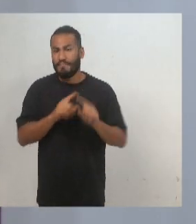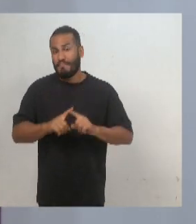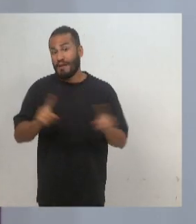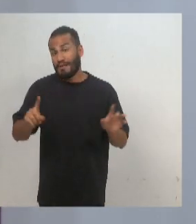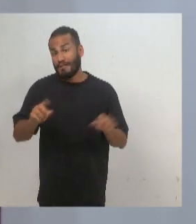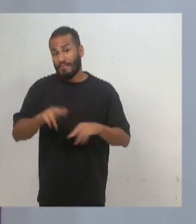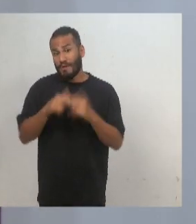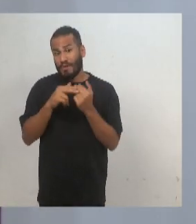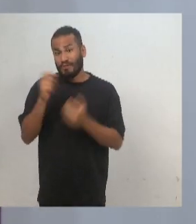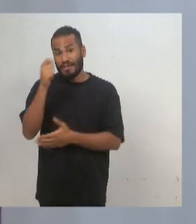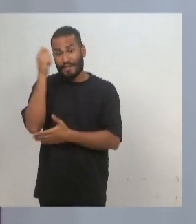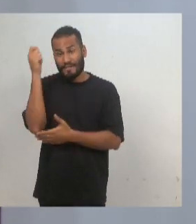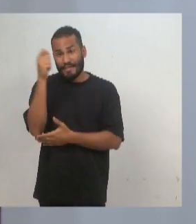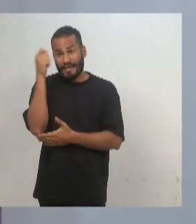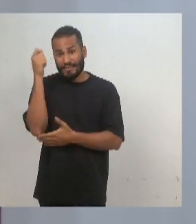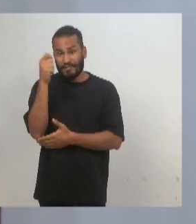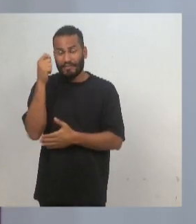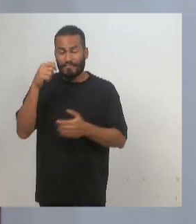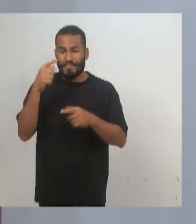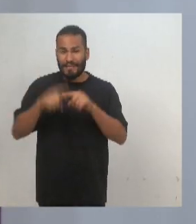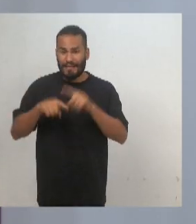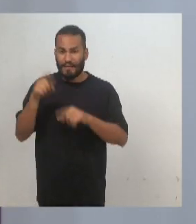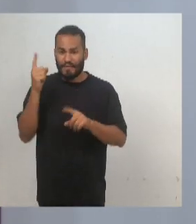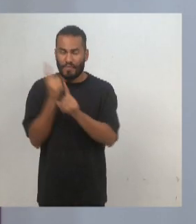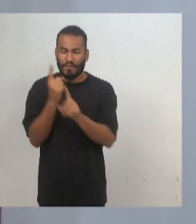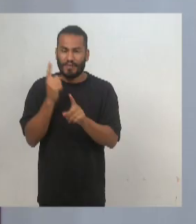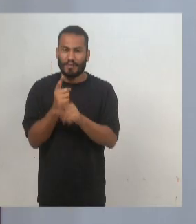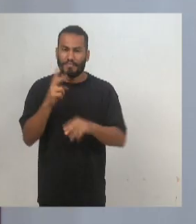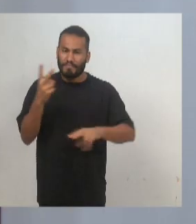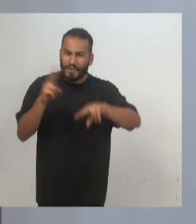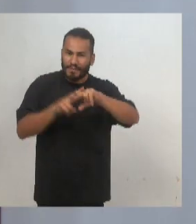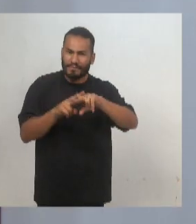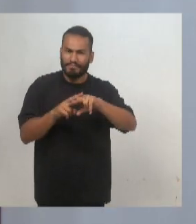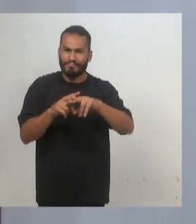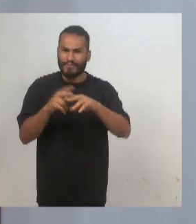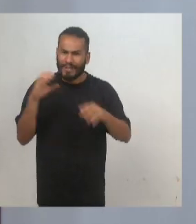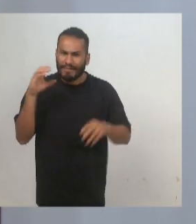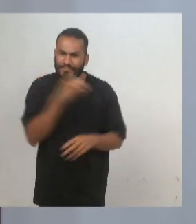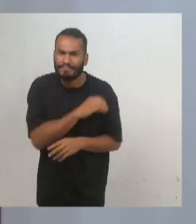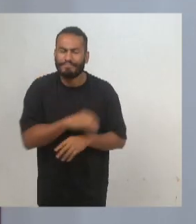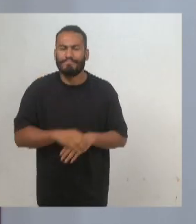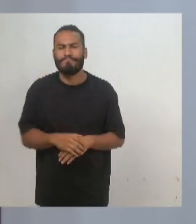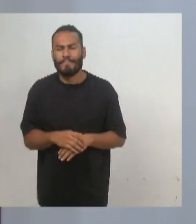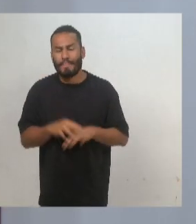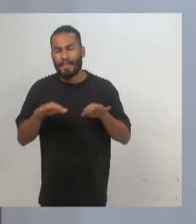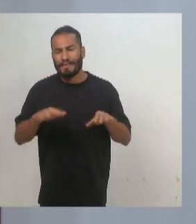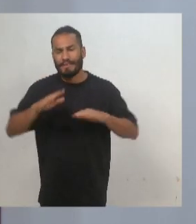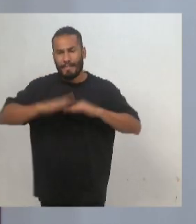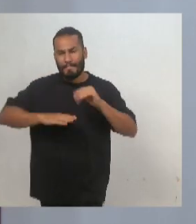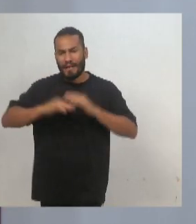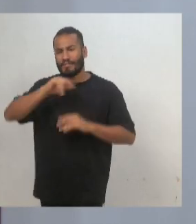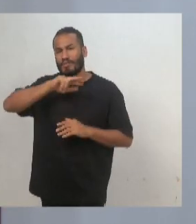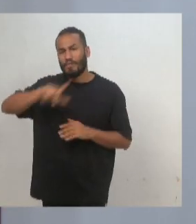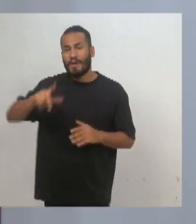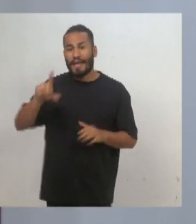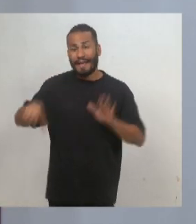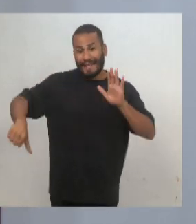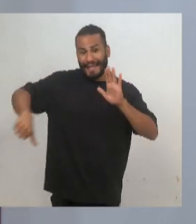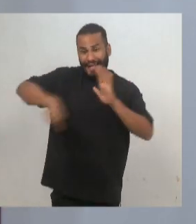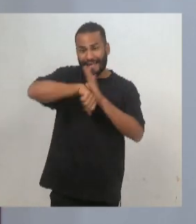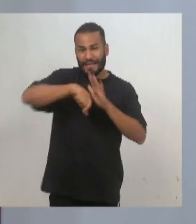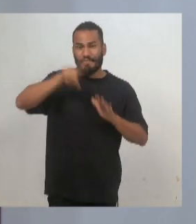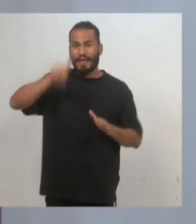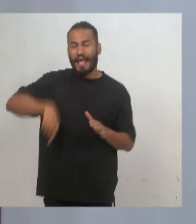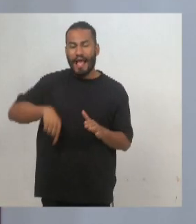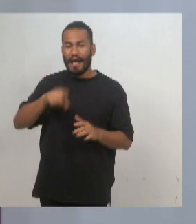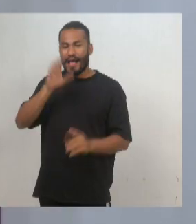pela gravidade do material encontrado, a prisão foi realizada imediatamente. Essa prática não é apenas um crime, é um